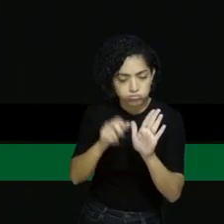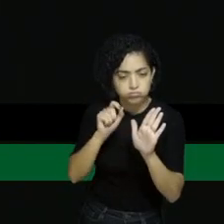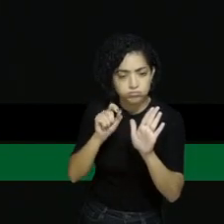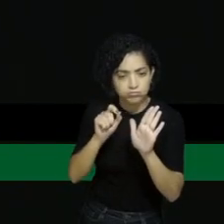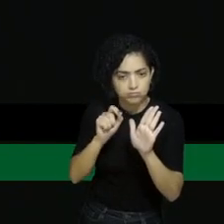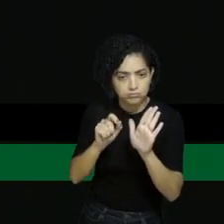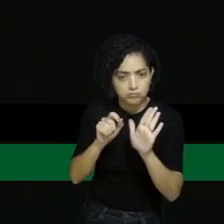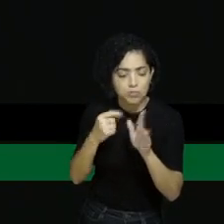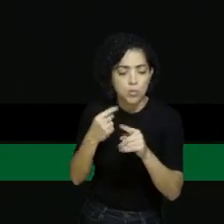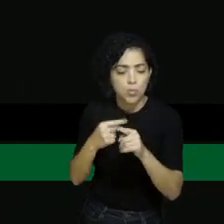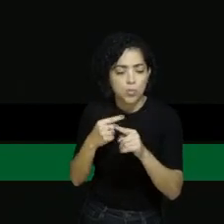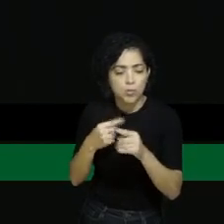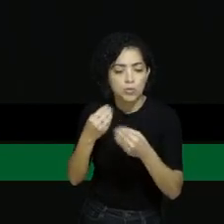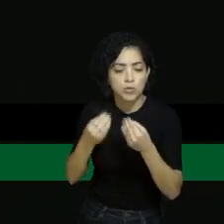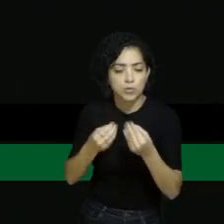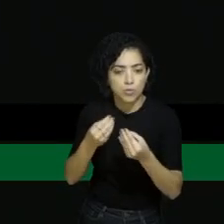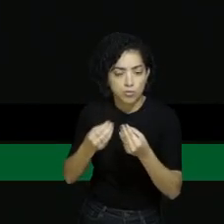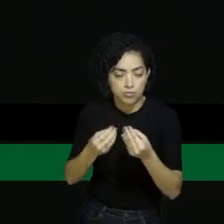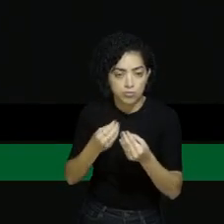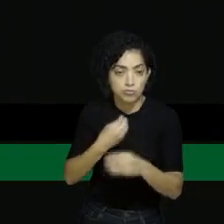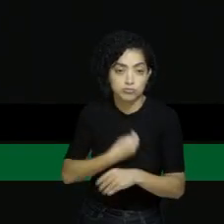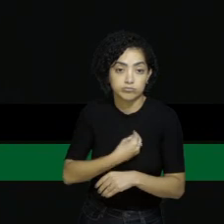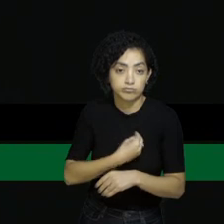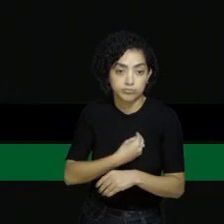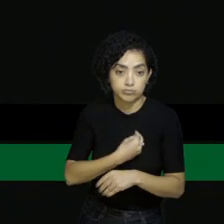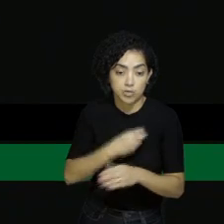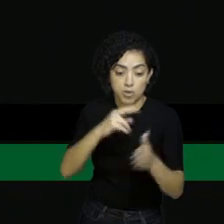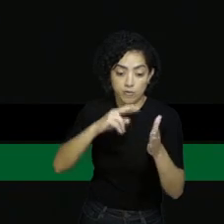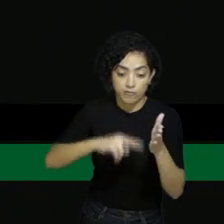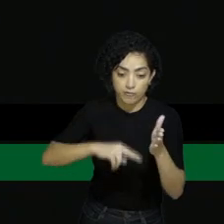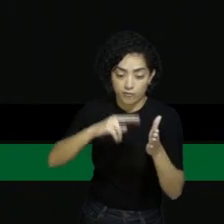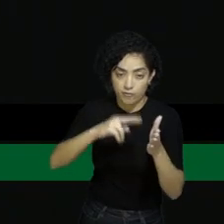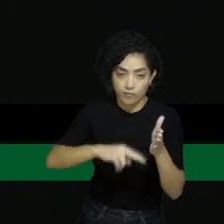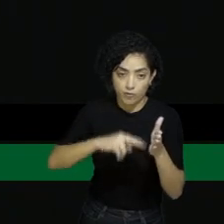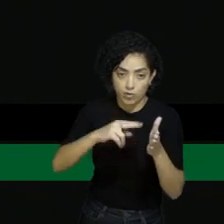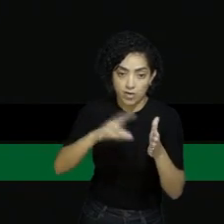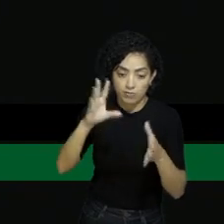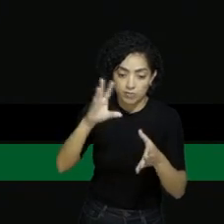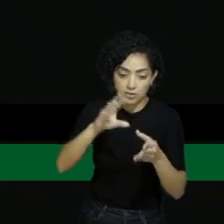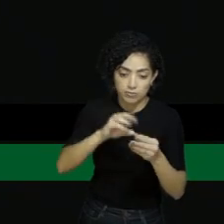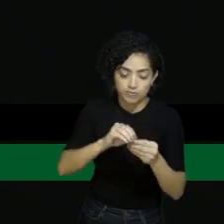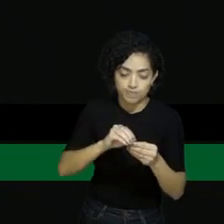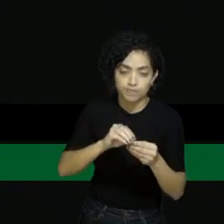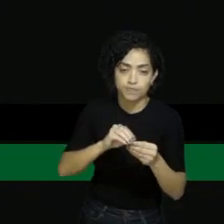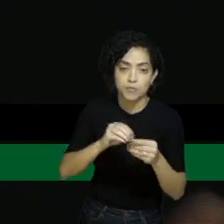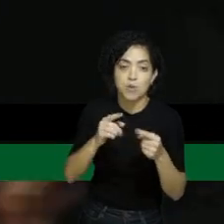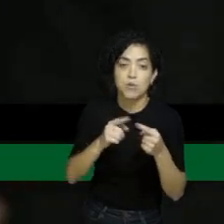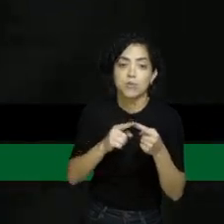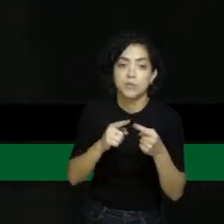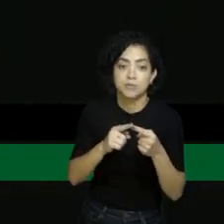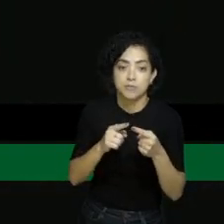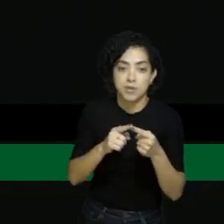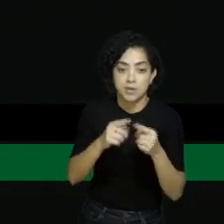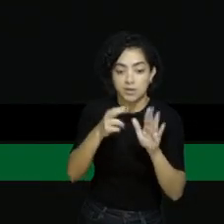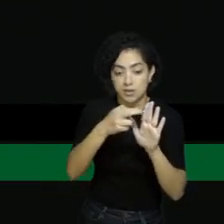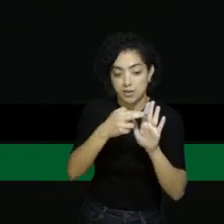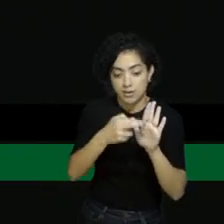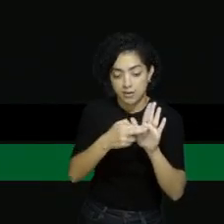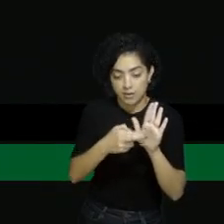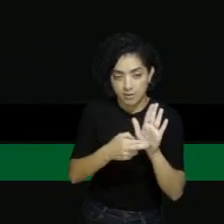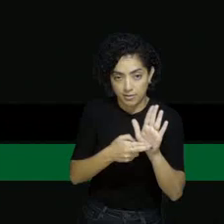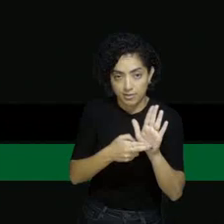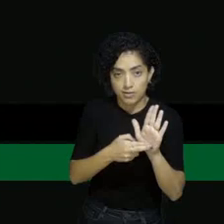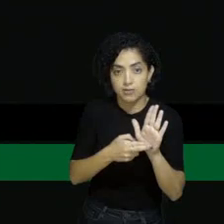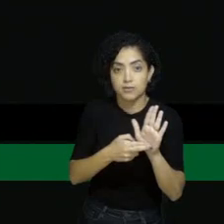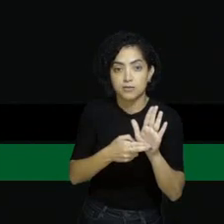existir. Eu vou lê-los porque são bem resumidos. O primeiro princípio de uma cooperativa é ser de